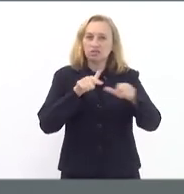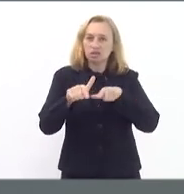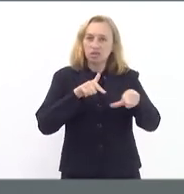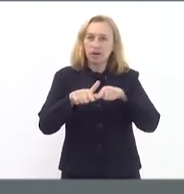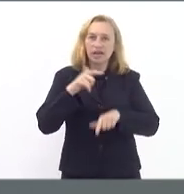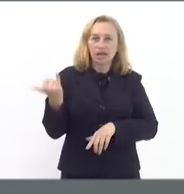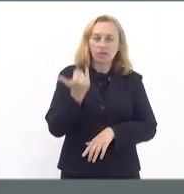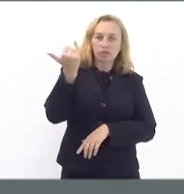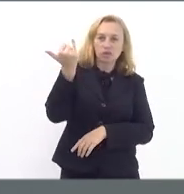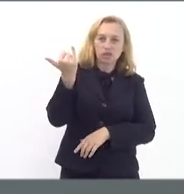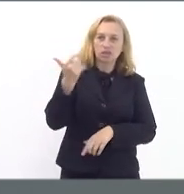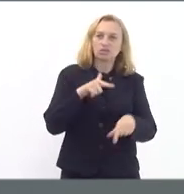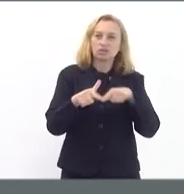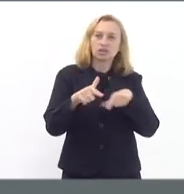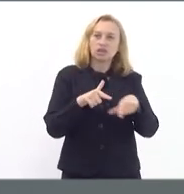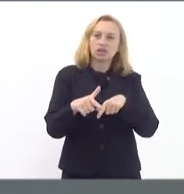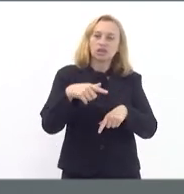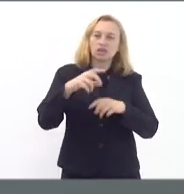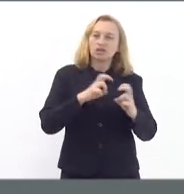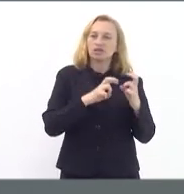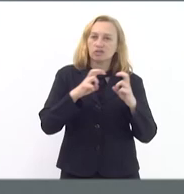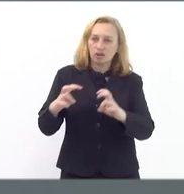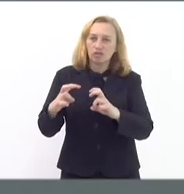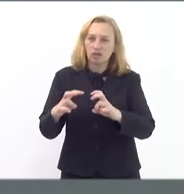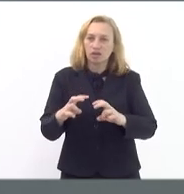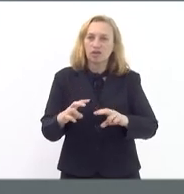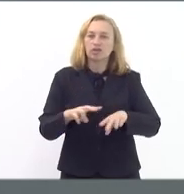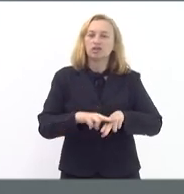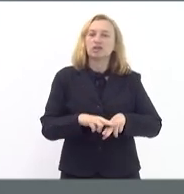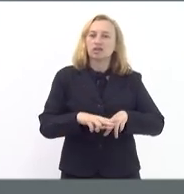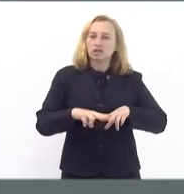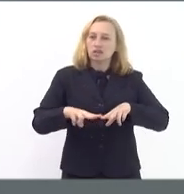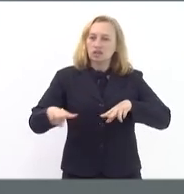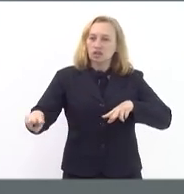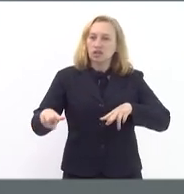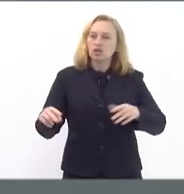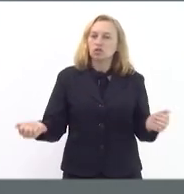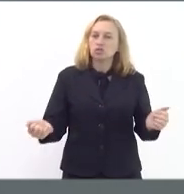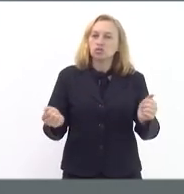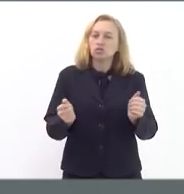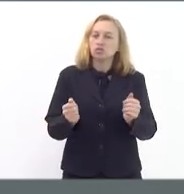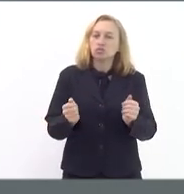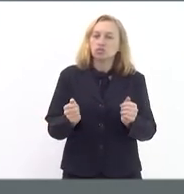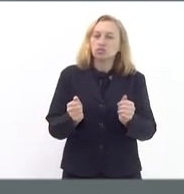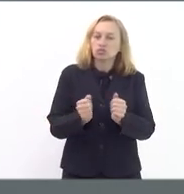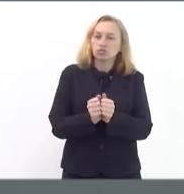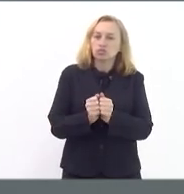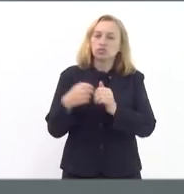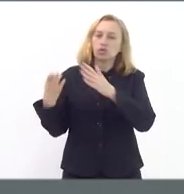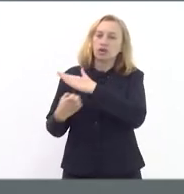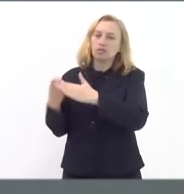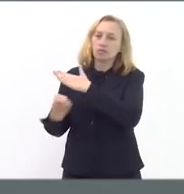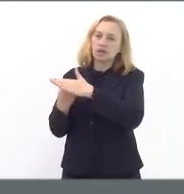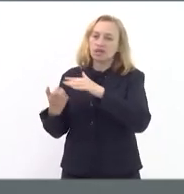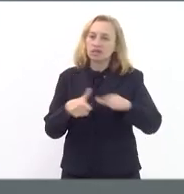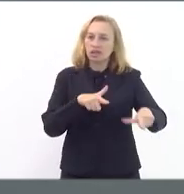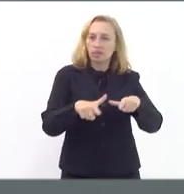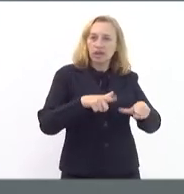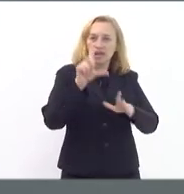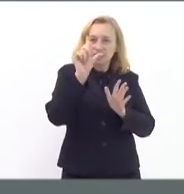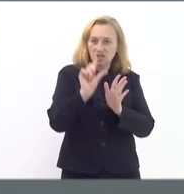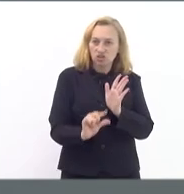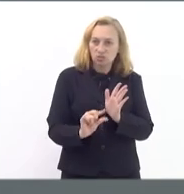a importância do trabalho da malha Ferroviária E uma aproximação com a SuperVia para que vem trabalhar em conjunto e tentar de